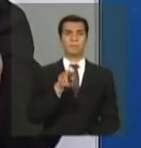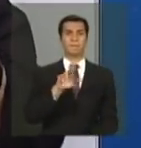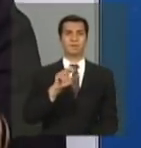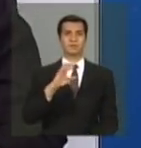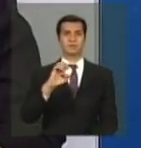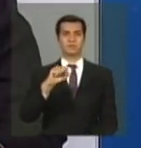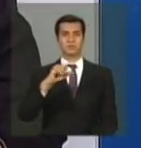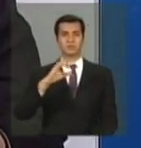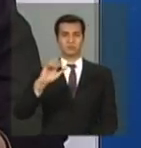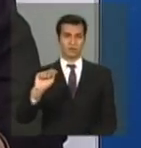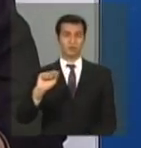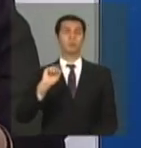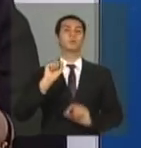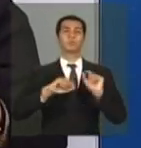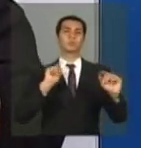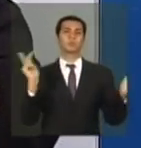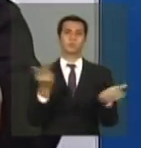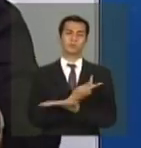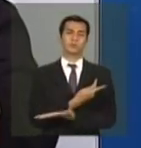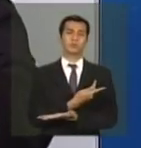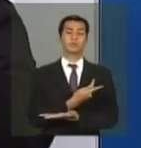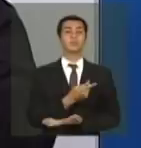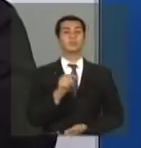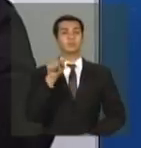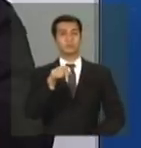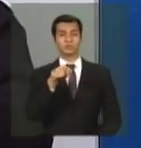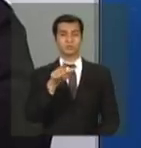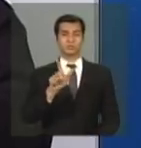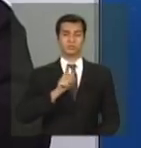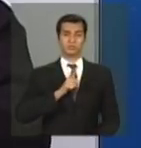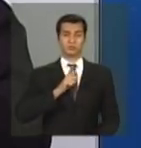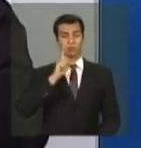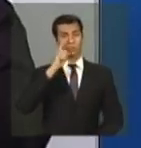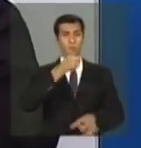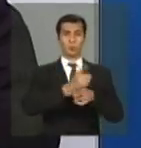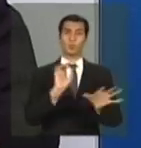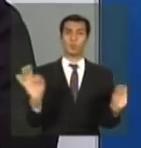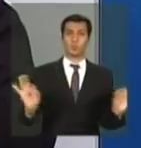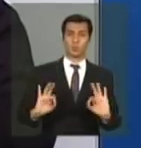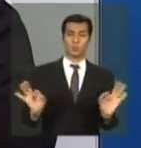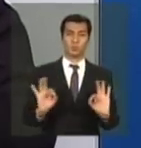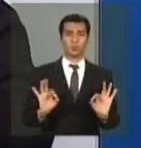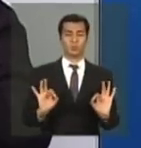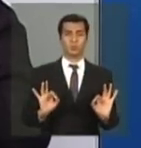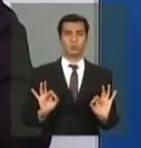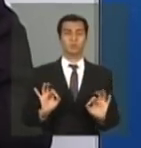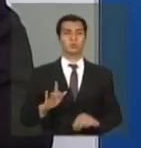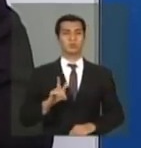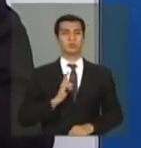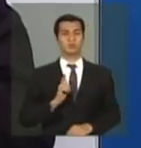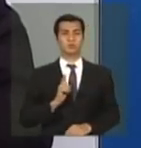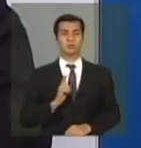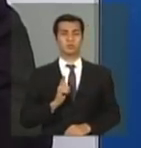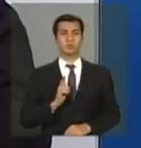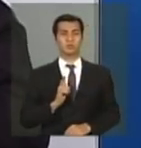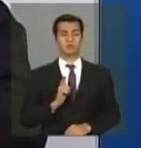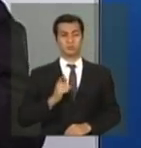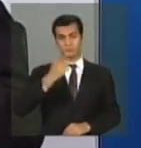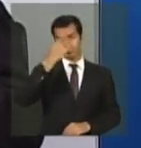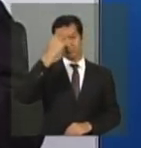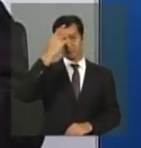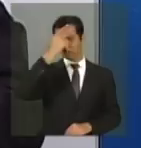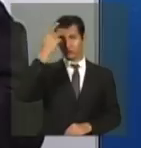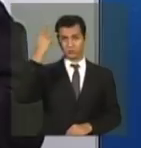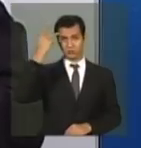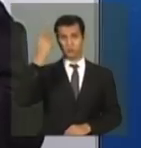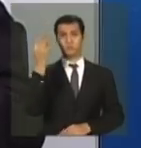essa relação das crianças, dos beneficiários que estão não localizados, aqueles que estão inseridos